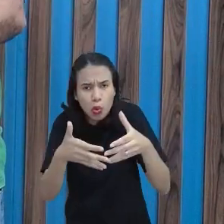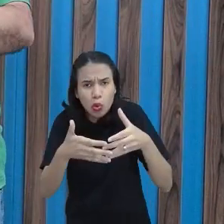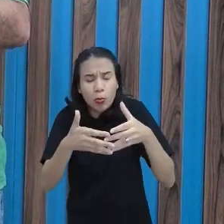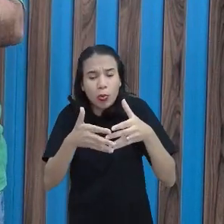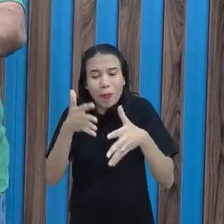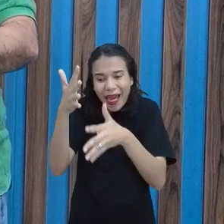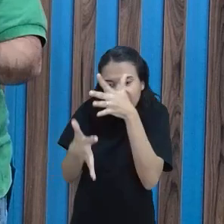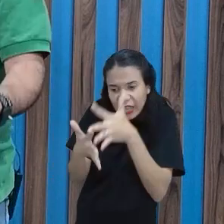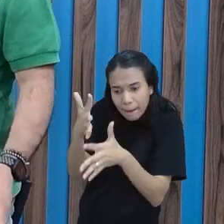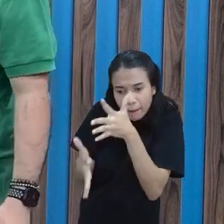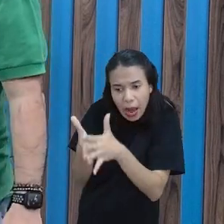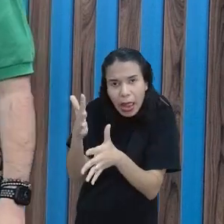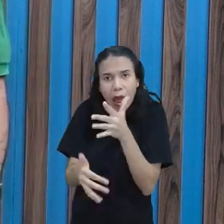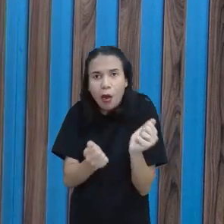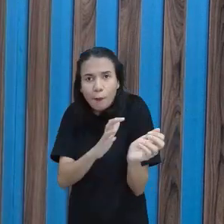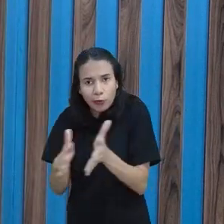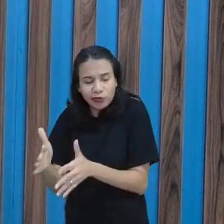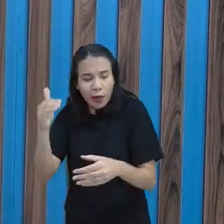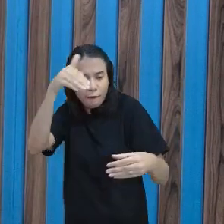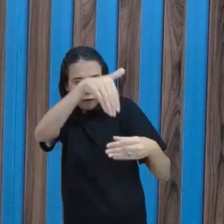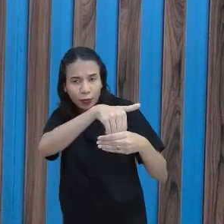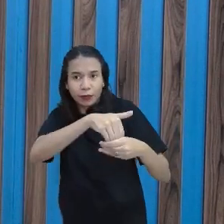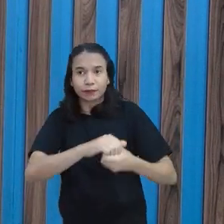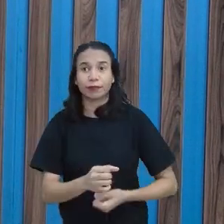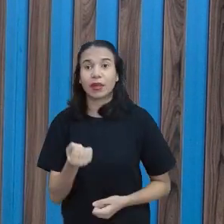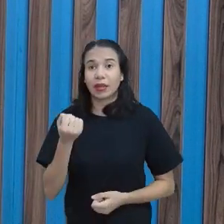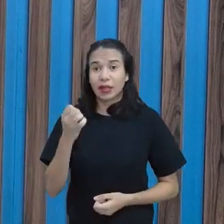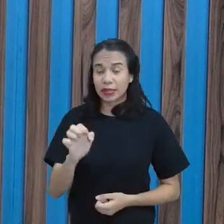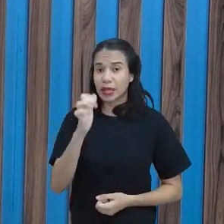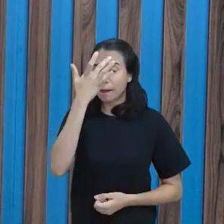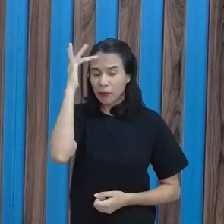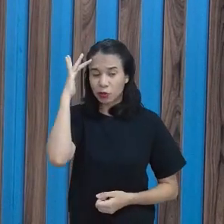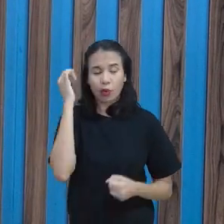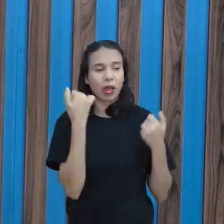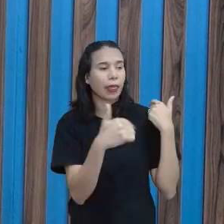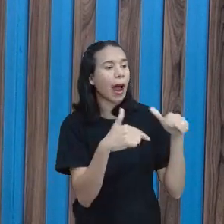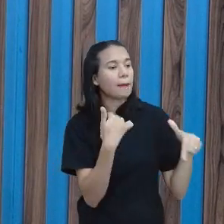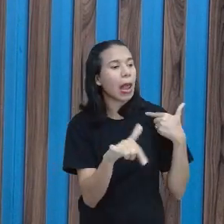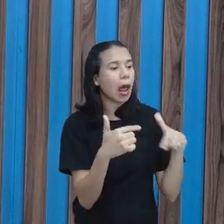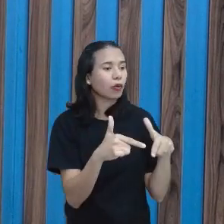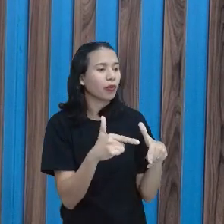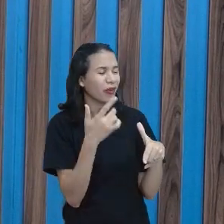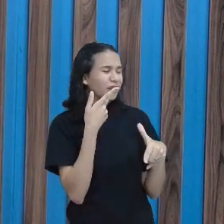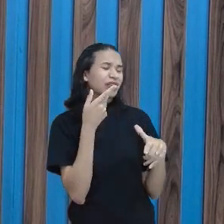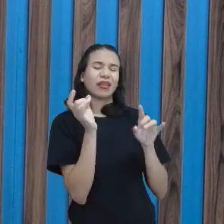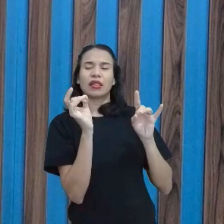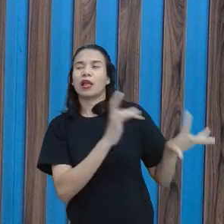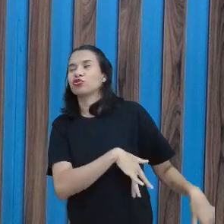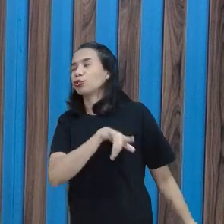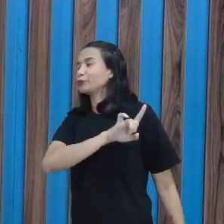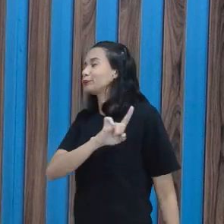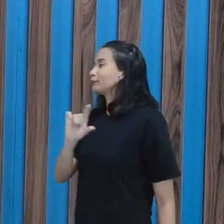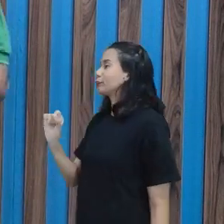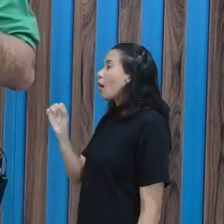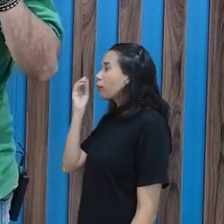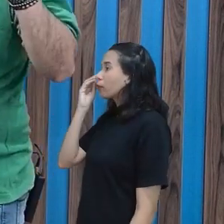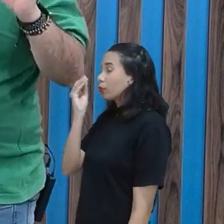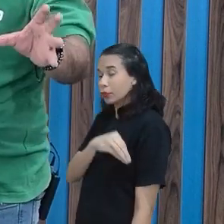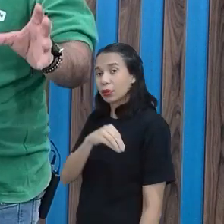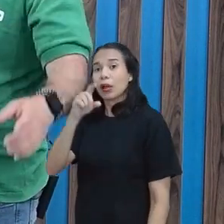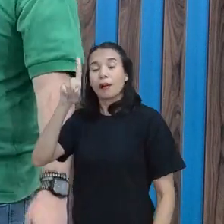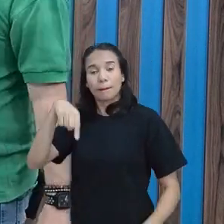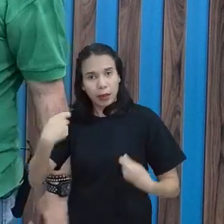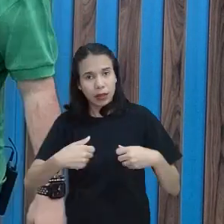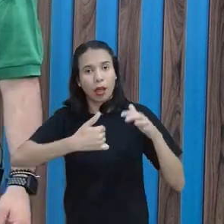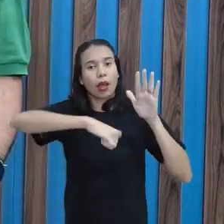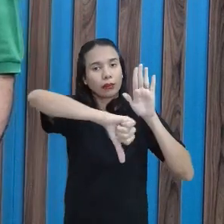tentar atrapalhar o processo de votação, se o camarada que está trabalhando na eleição ele abandona o serviço lá nas urnas, ele é